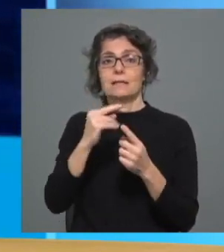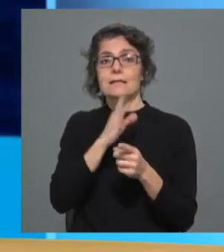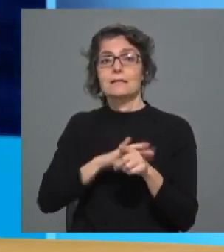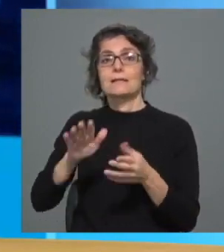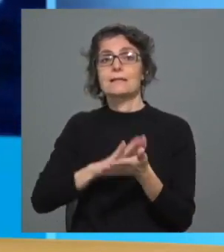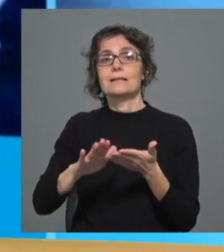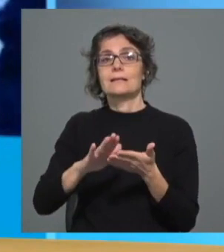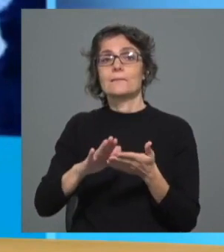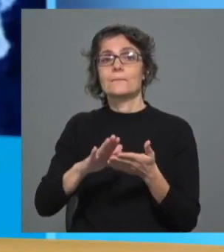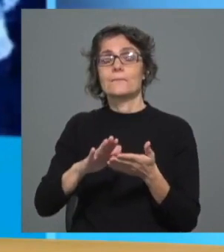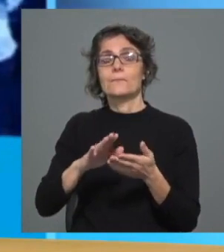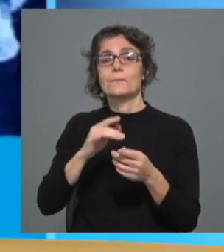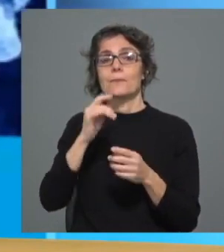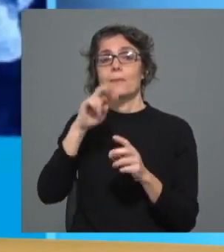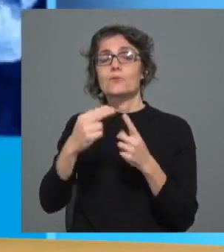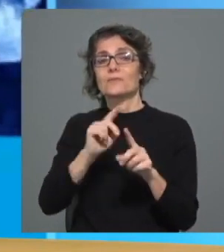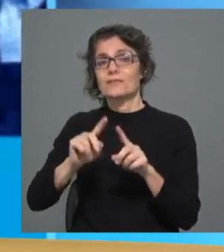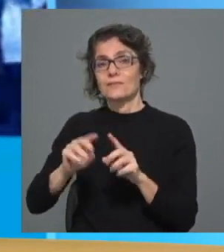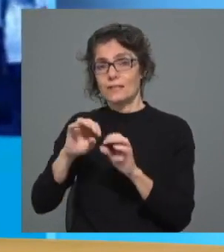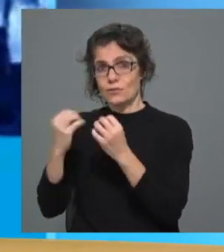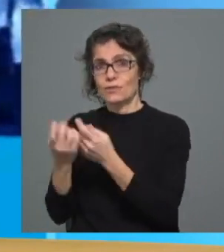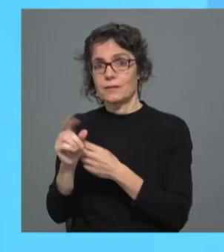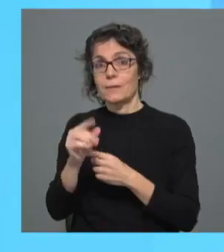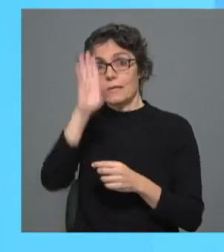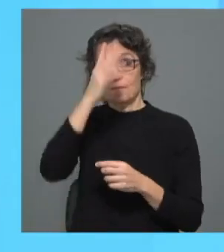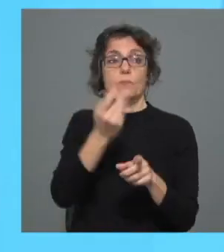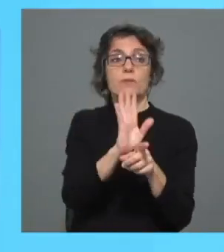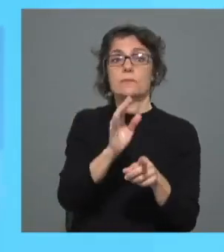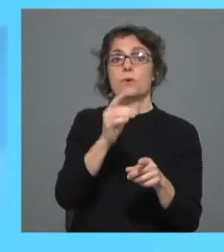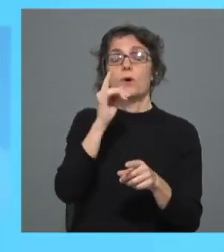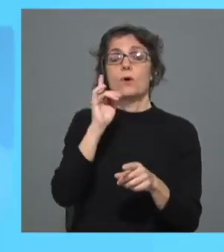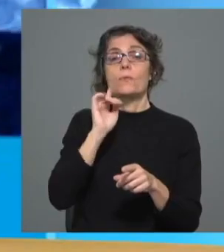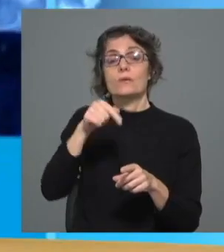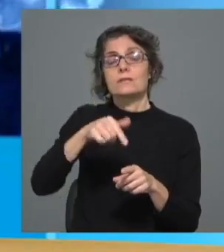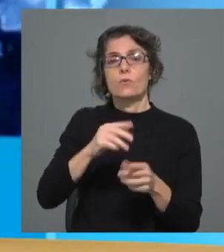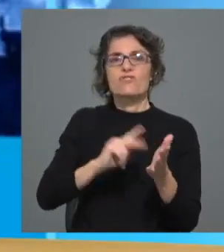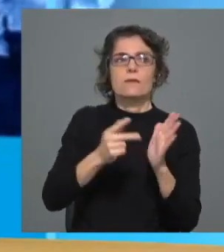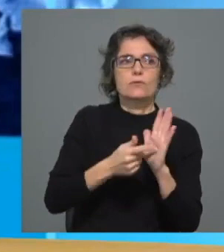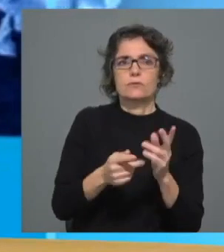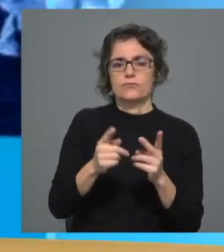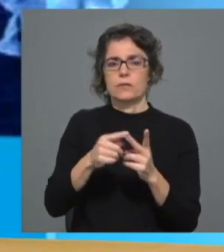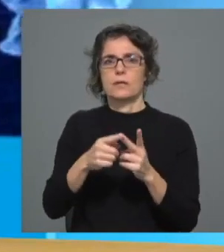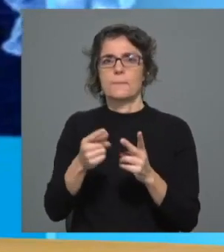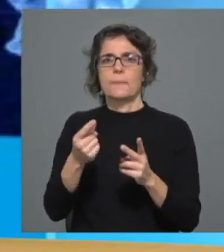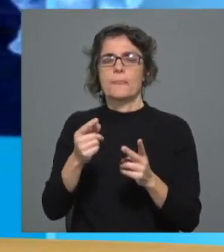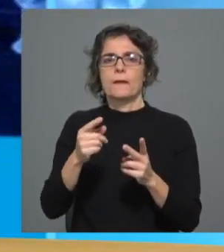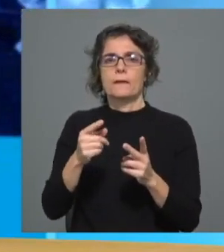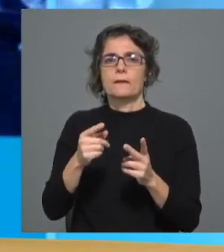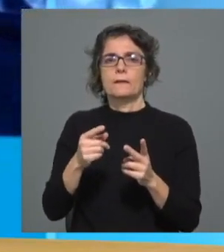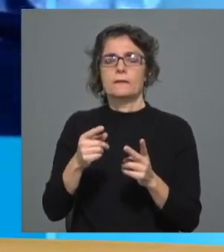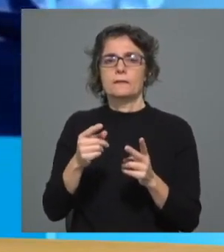enfrentar as questões da transição tecnológica e, portanto, há uma série de profissões que poderão, de facto,